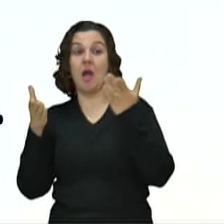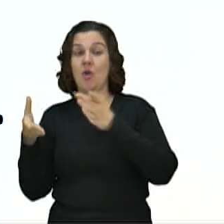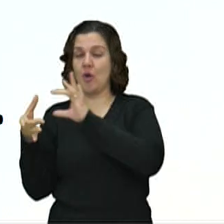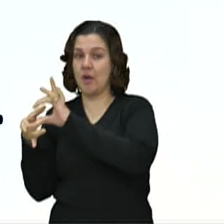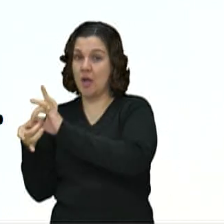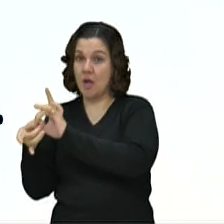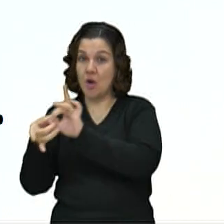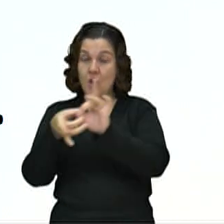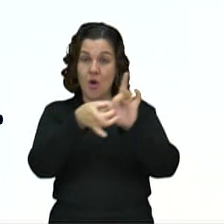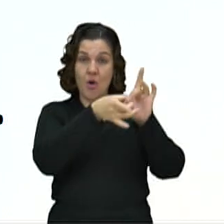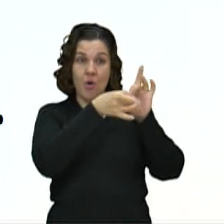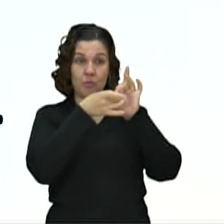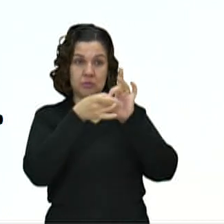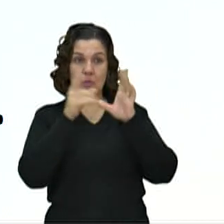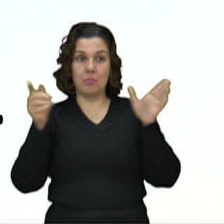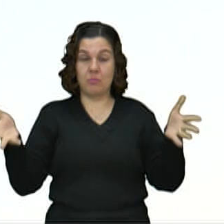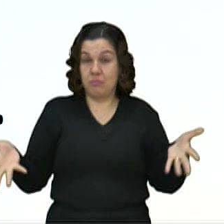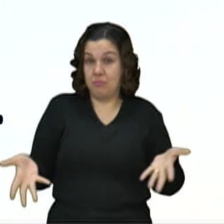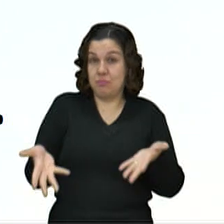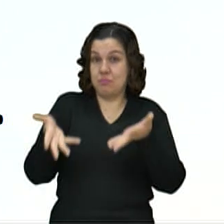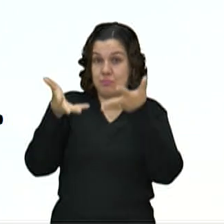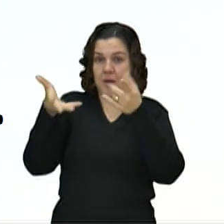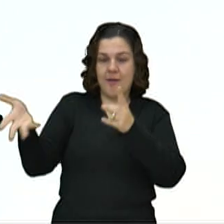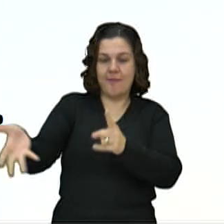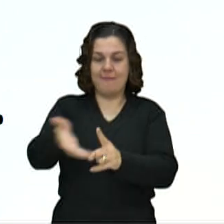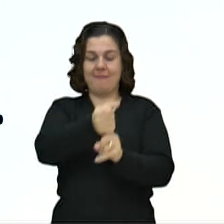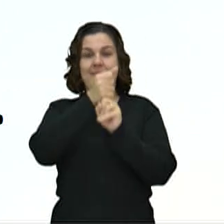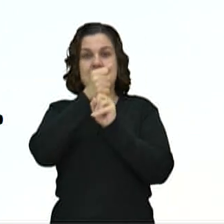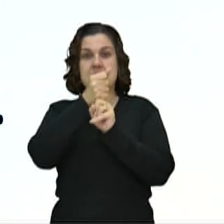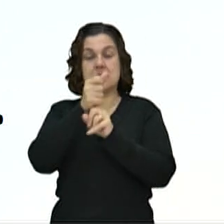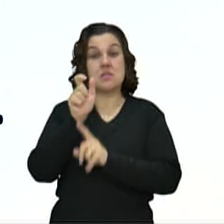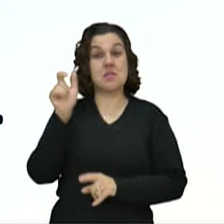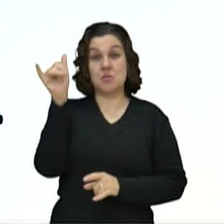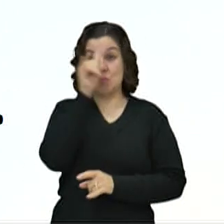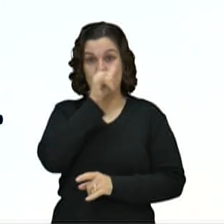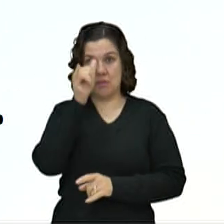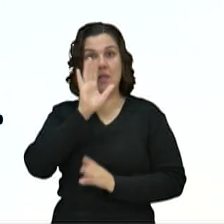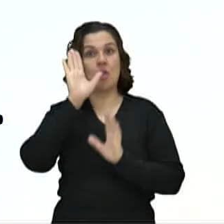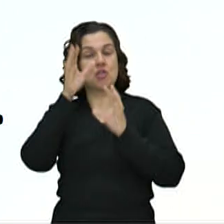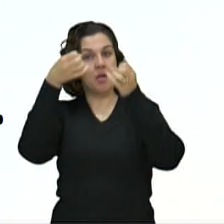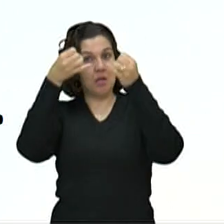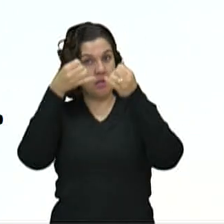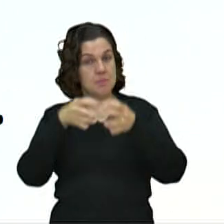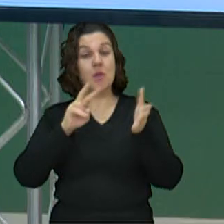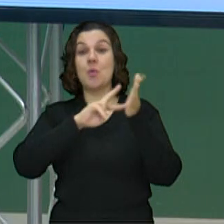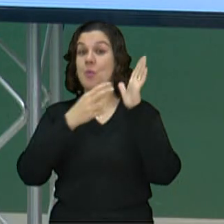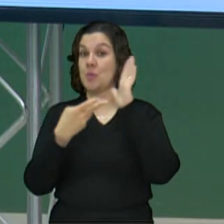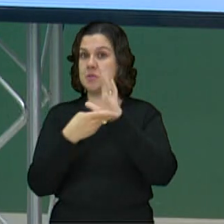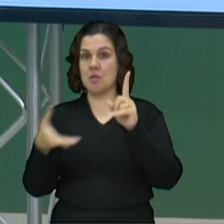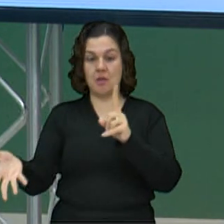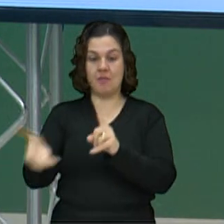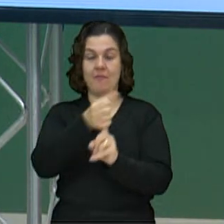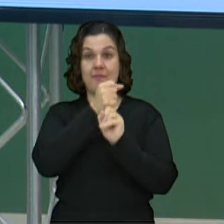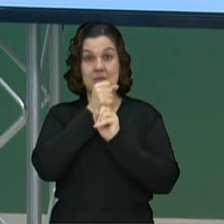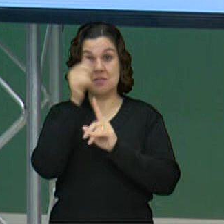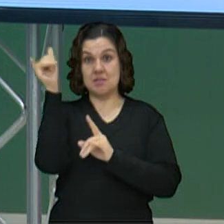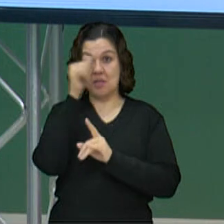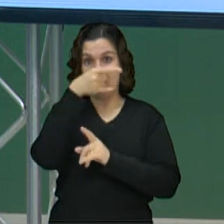Contextualizar a ascensão do fascismo na Itália. Eu já falei o significado de fascismo em outras aulas. Tá